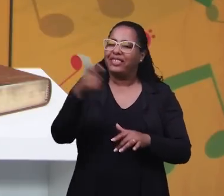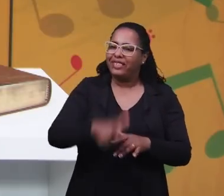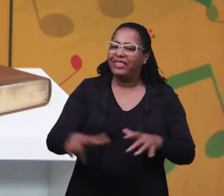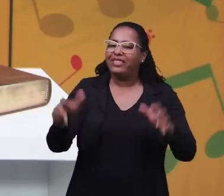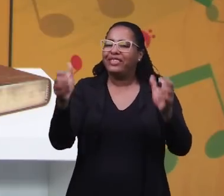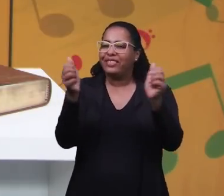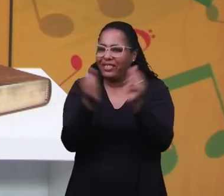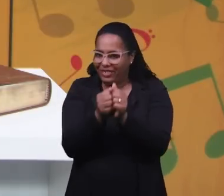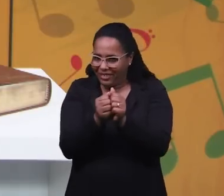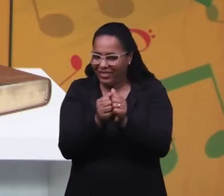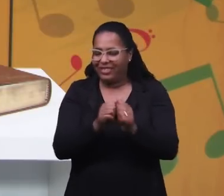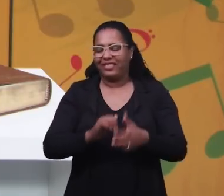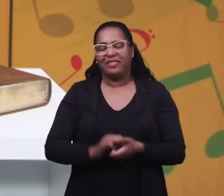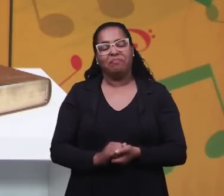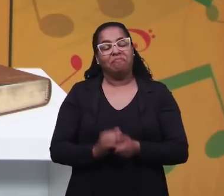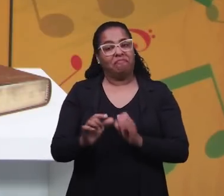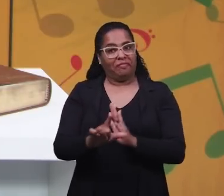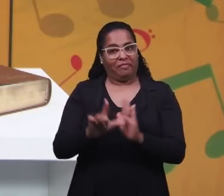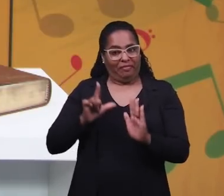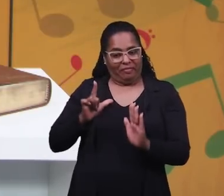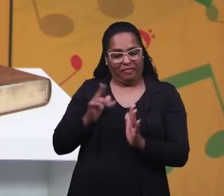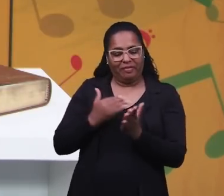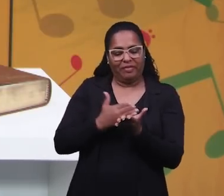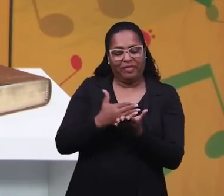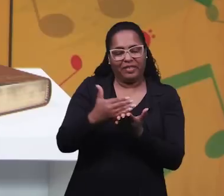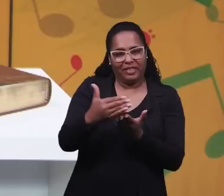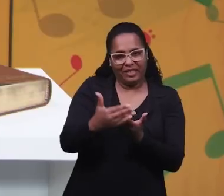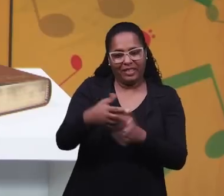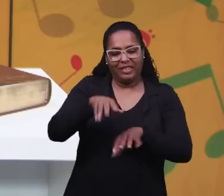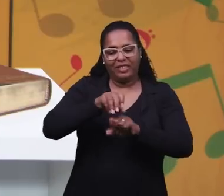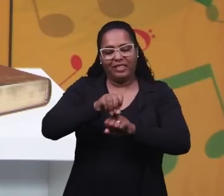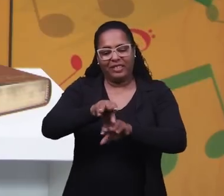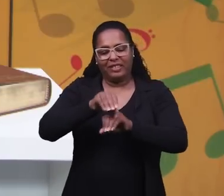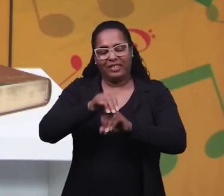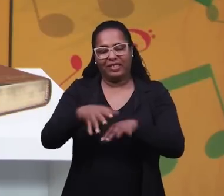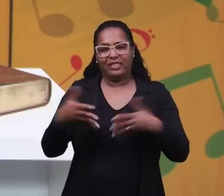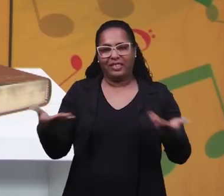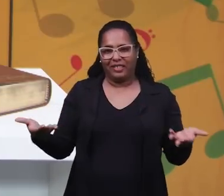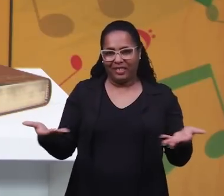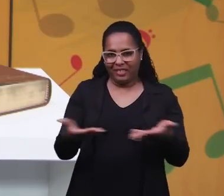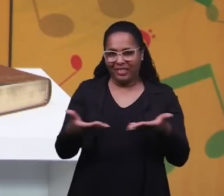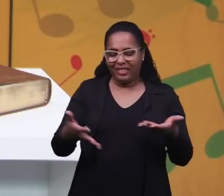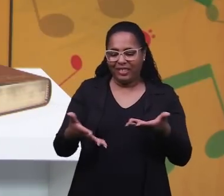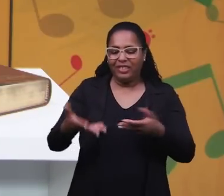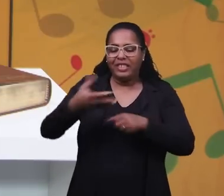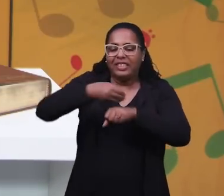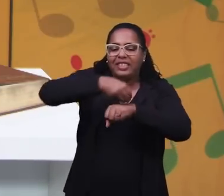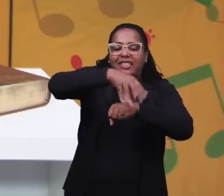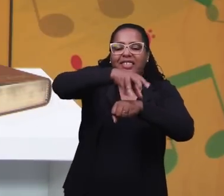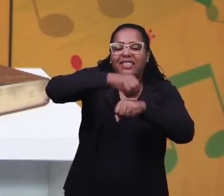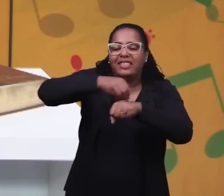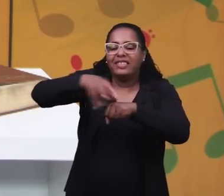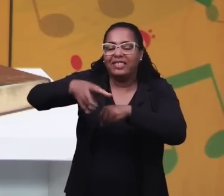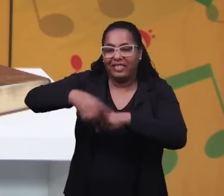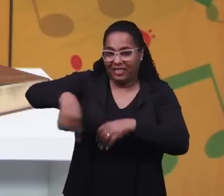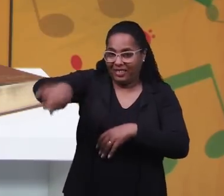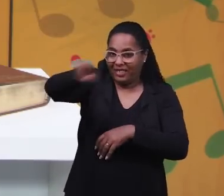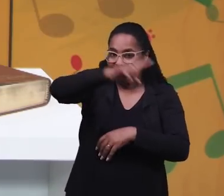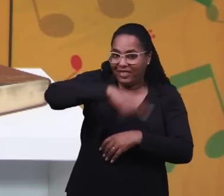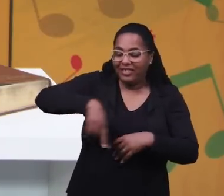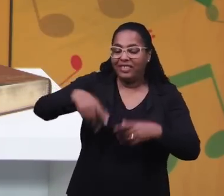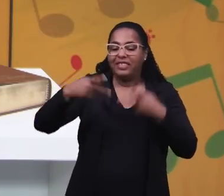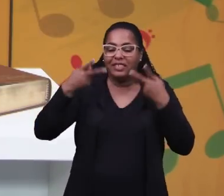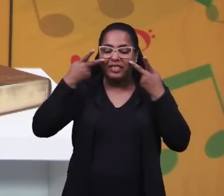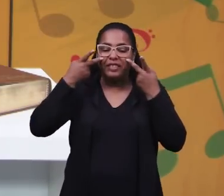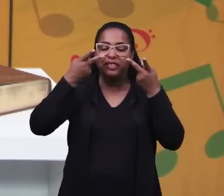para mais uma aula. Mas antes de começarmos os ensinos de hoje, quero compartilhar com vocês a